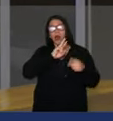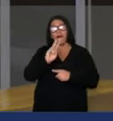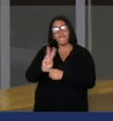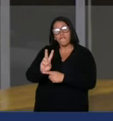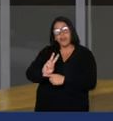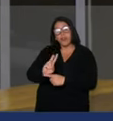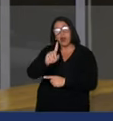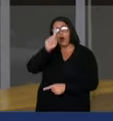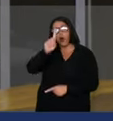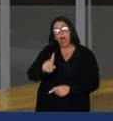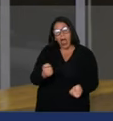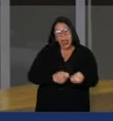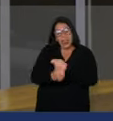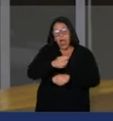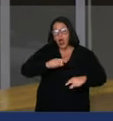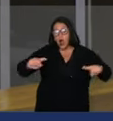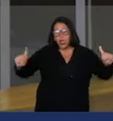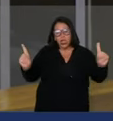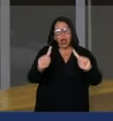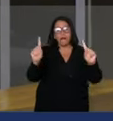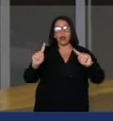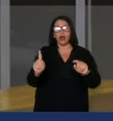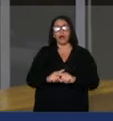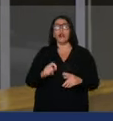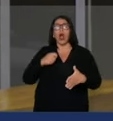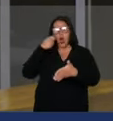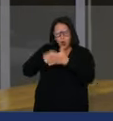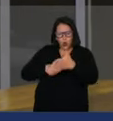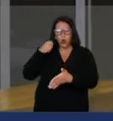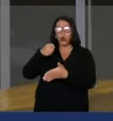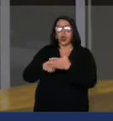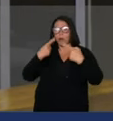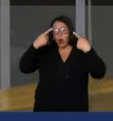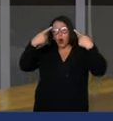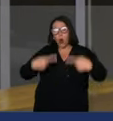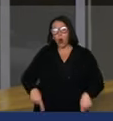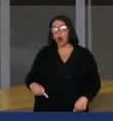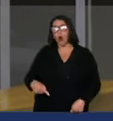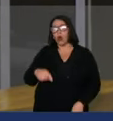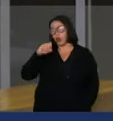inegociável, é irrenunciável. Lutaremos contra esse abuso contra o povo brasileiro.